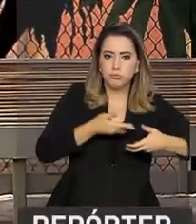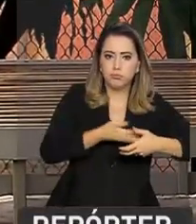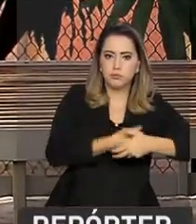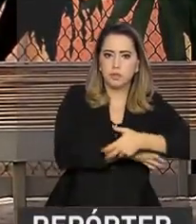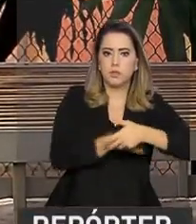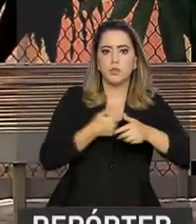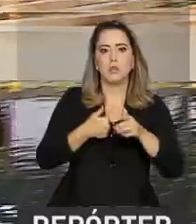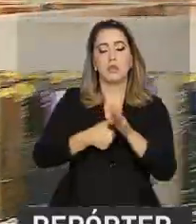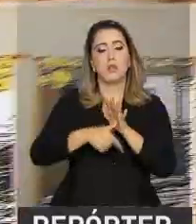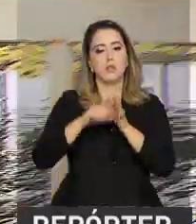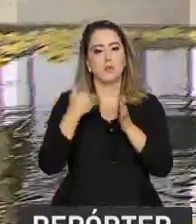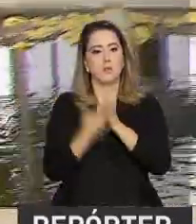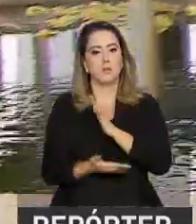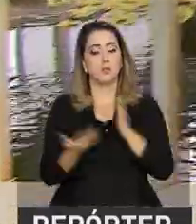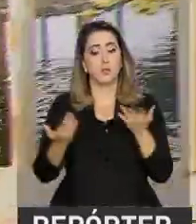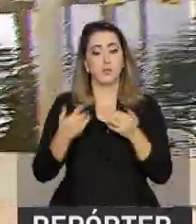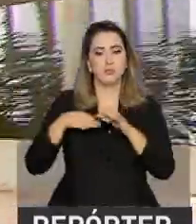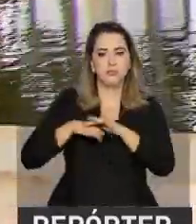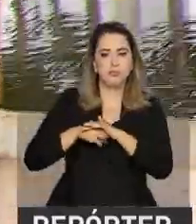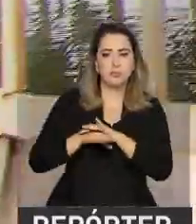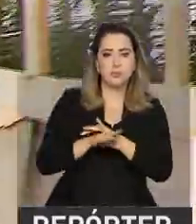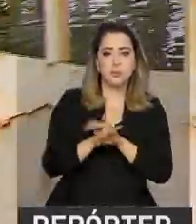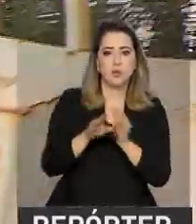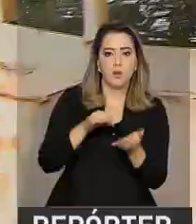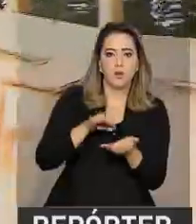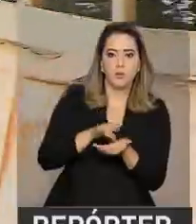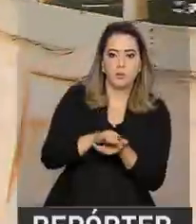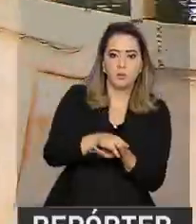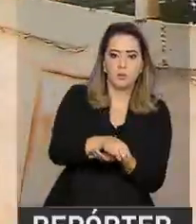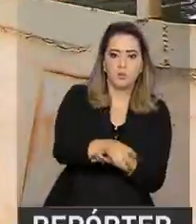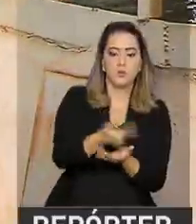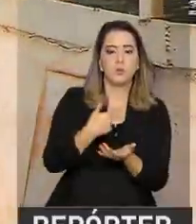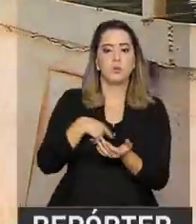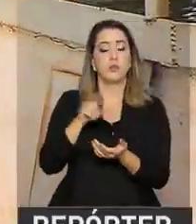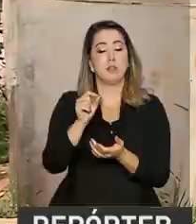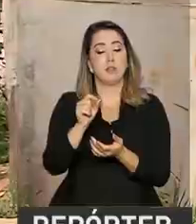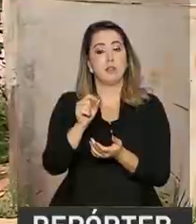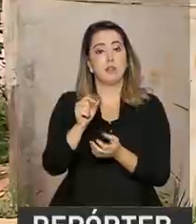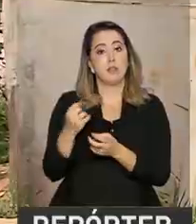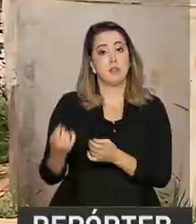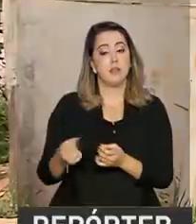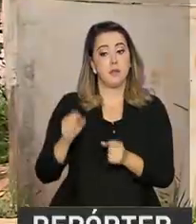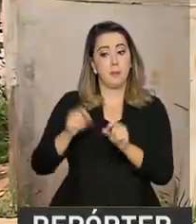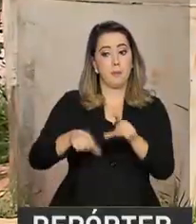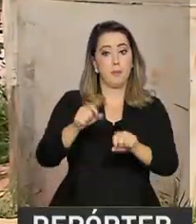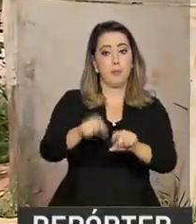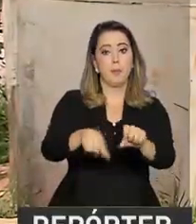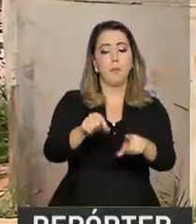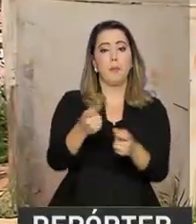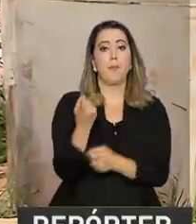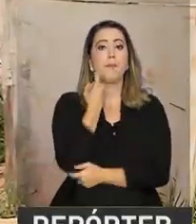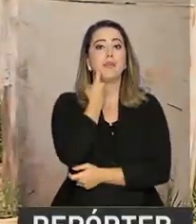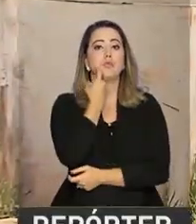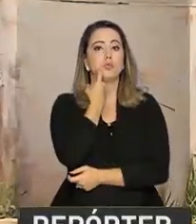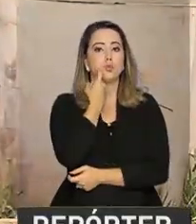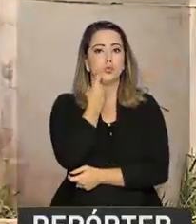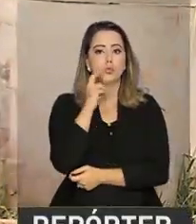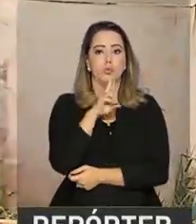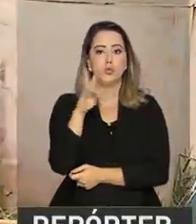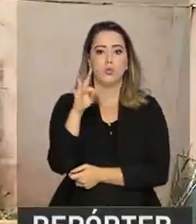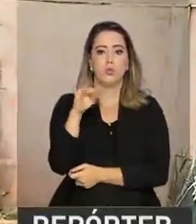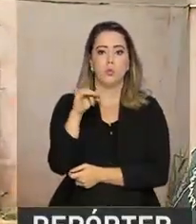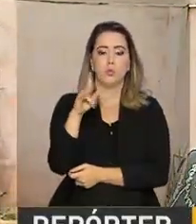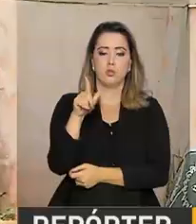era desperdiçada, segue por meio de uma calha para um tanque de criação de tilápias. Então, uma tecnologia que nós queremos mostrar